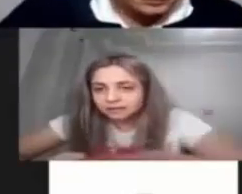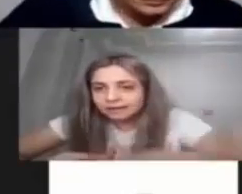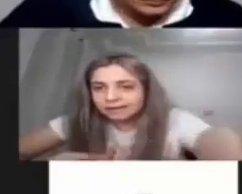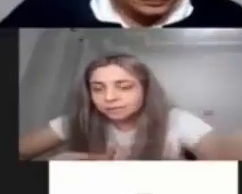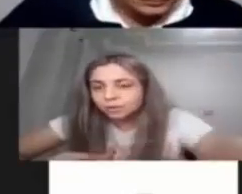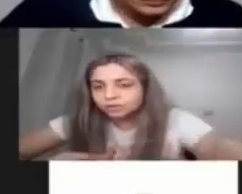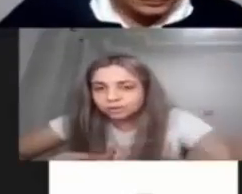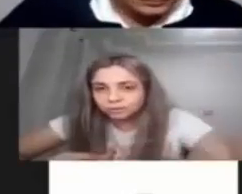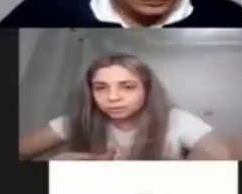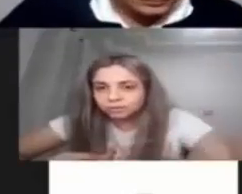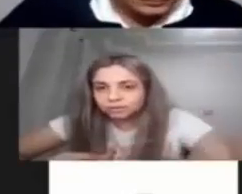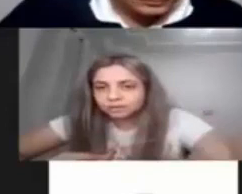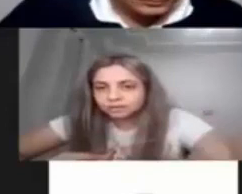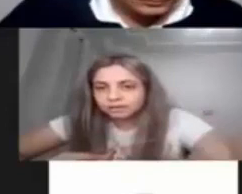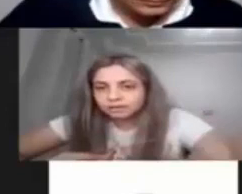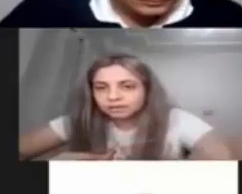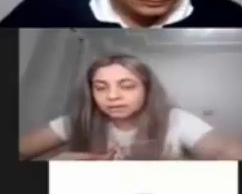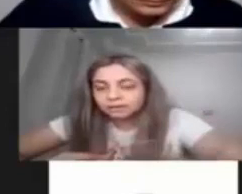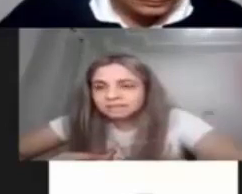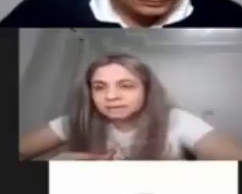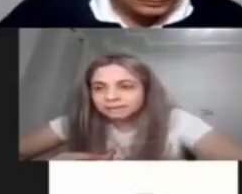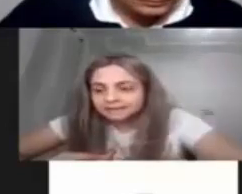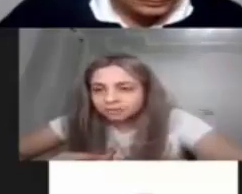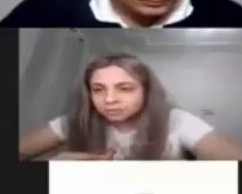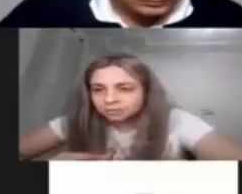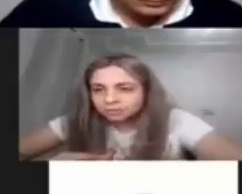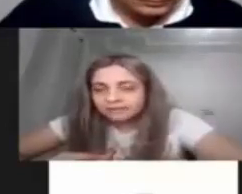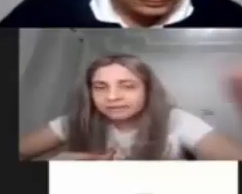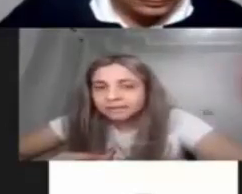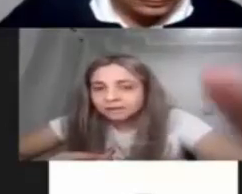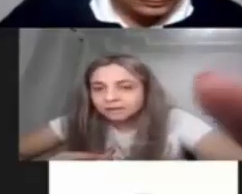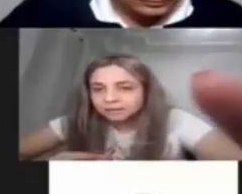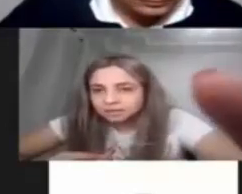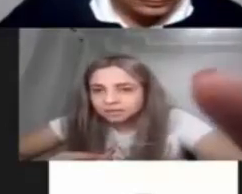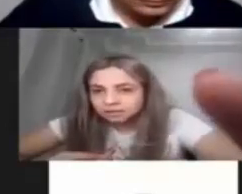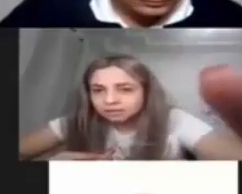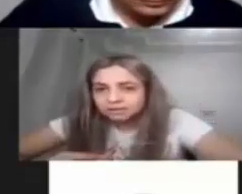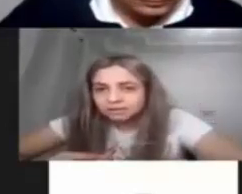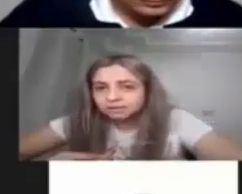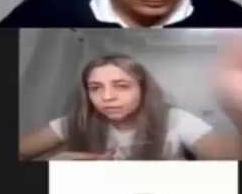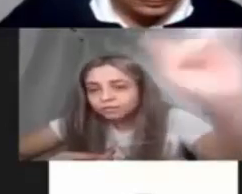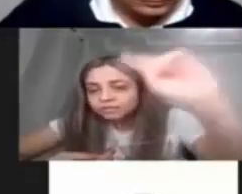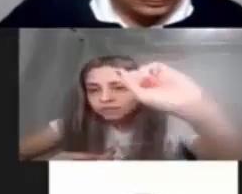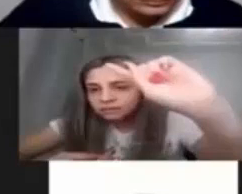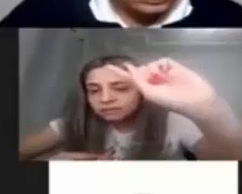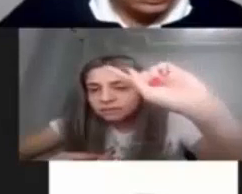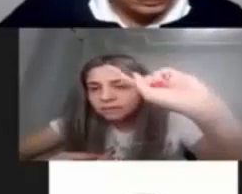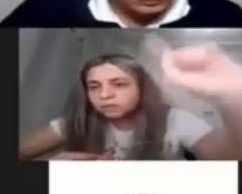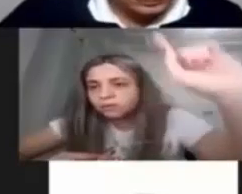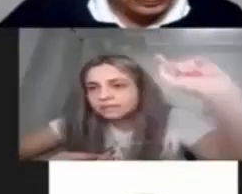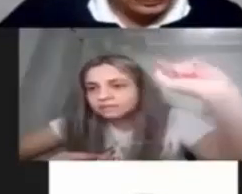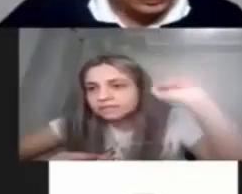aquele morto rico não se lembrasse da sua vida, ele não iria pedir que os seus